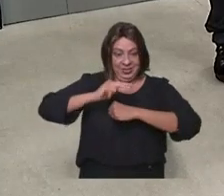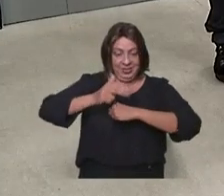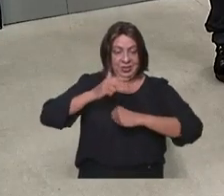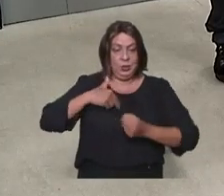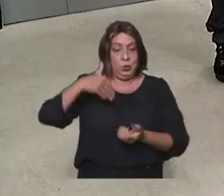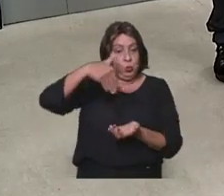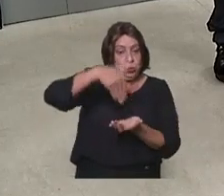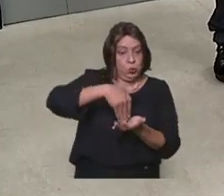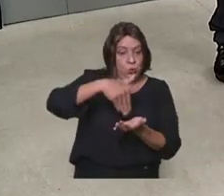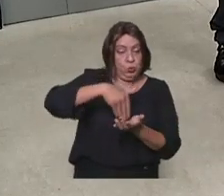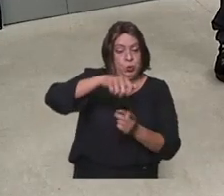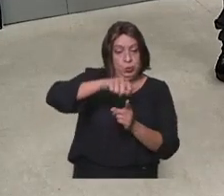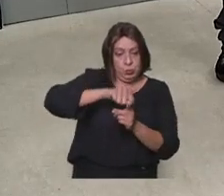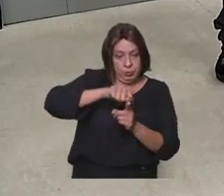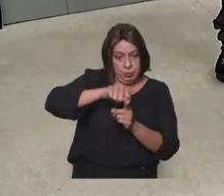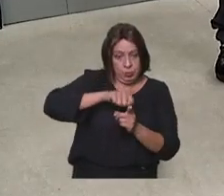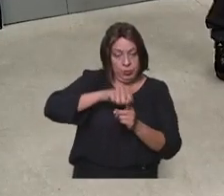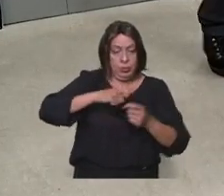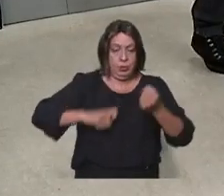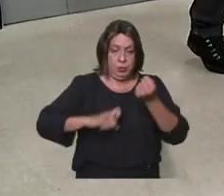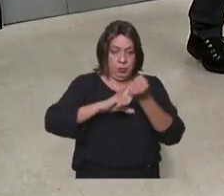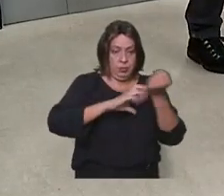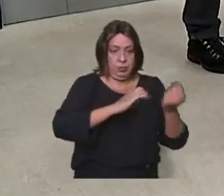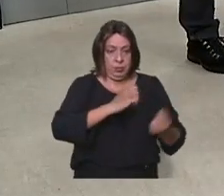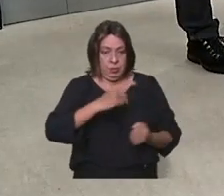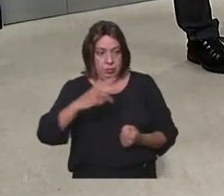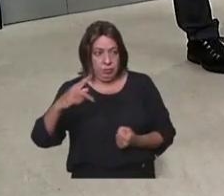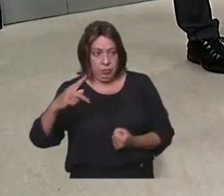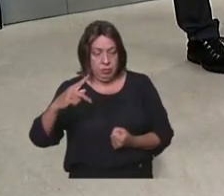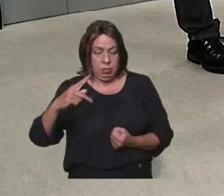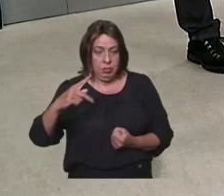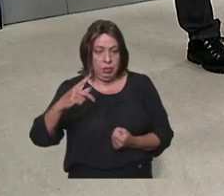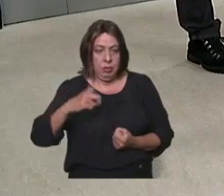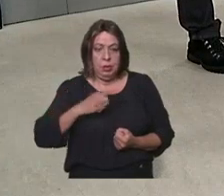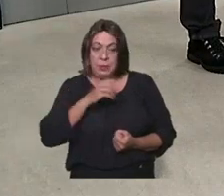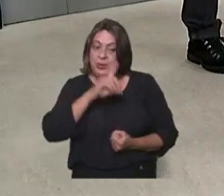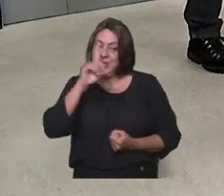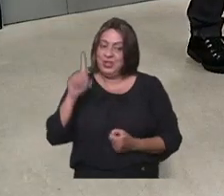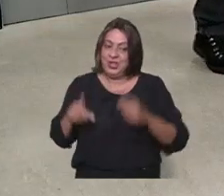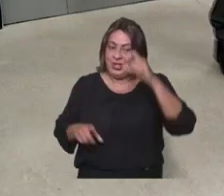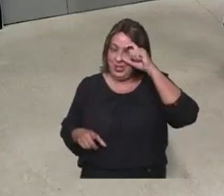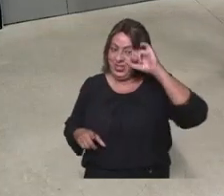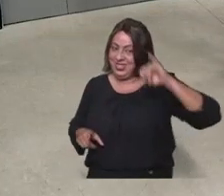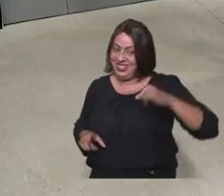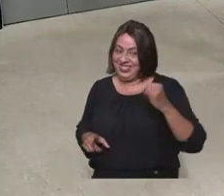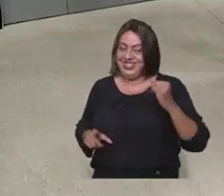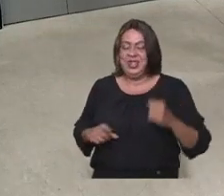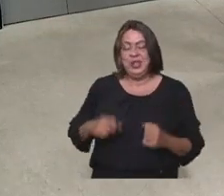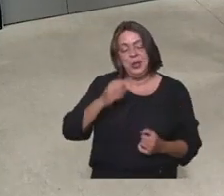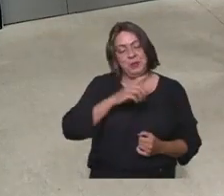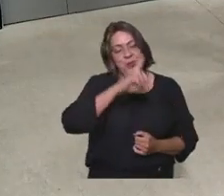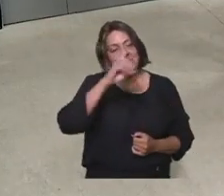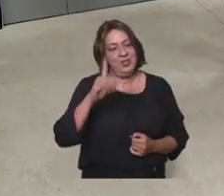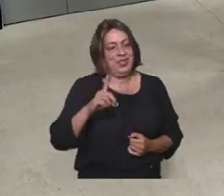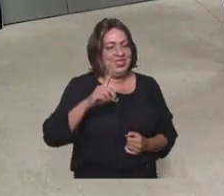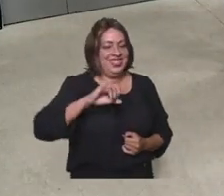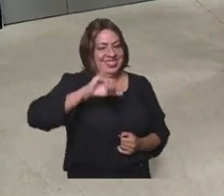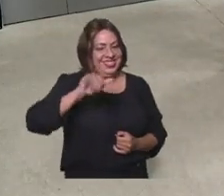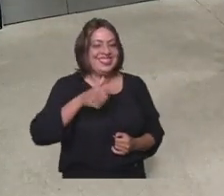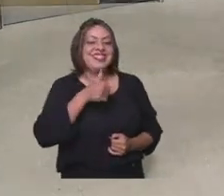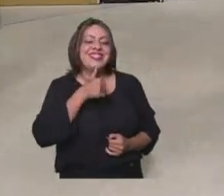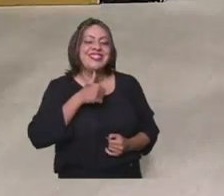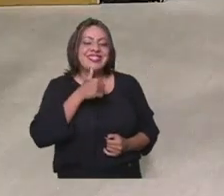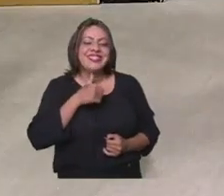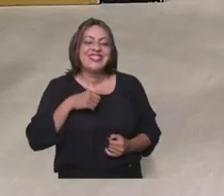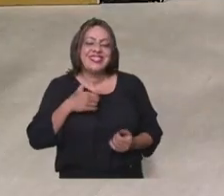Caju Cap do mês. Muito bom dia para todos vocês. Bom dia, Júnior Vecciani. Bom dia, Jaque. Pois é, começa agora o último Caju Cap